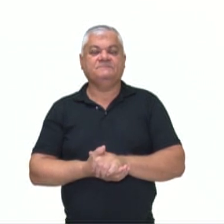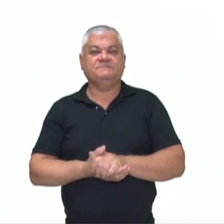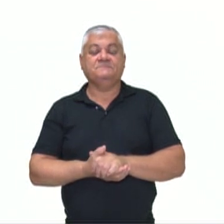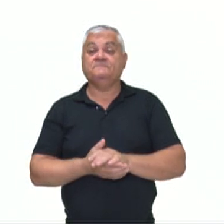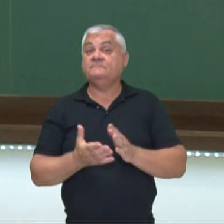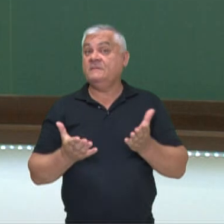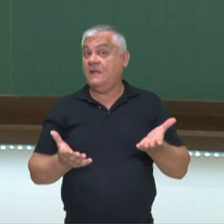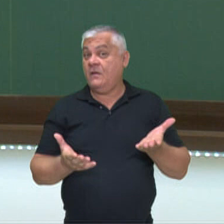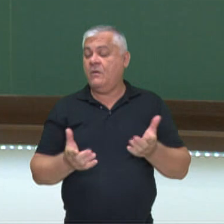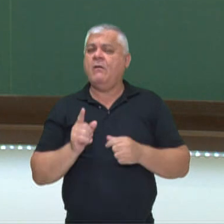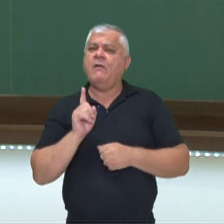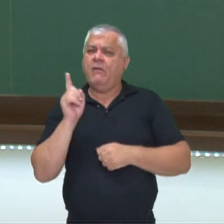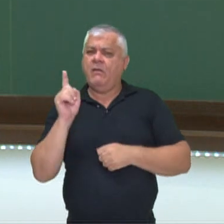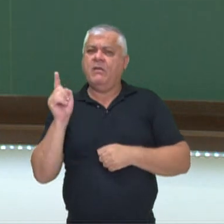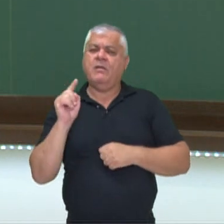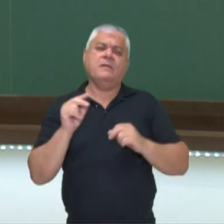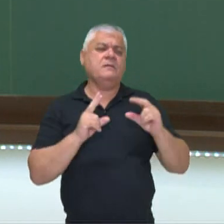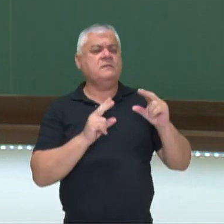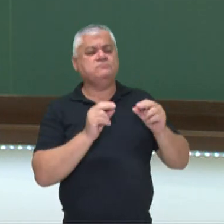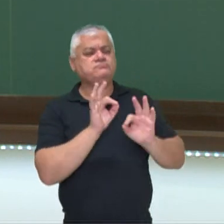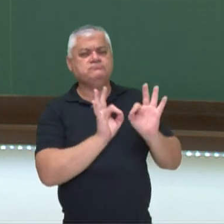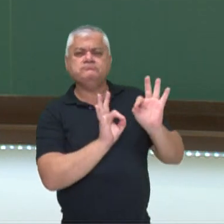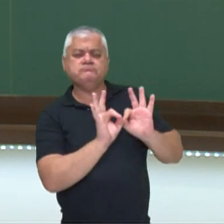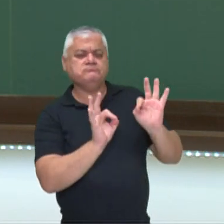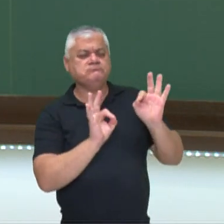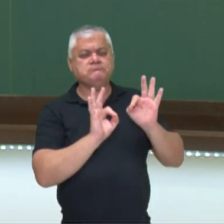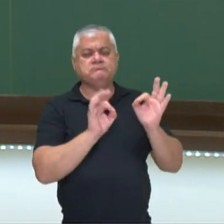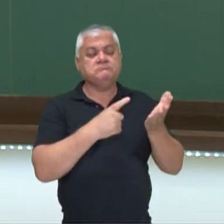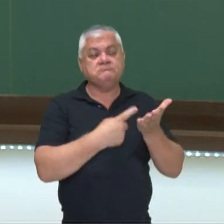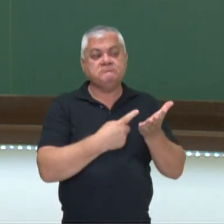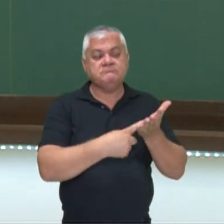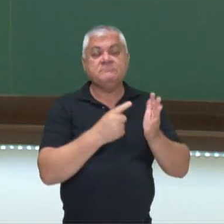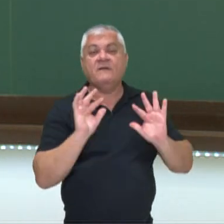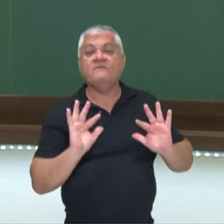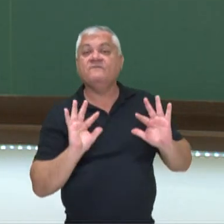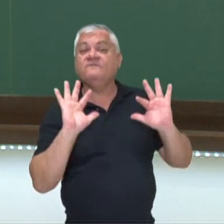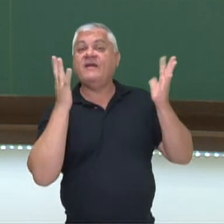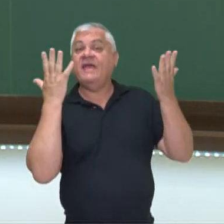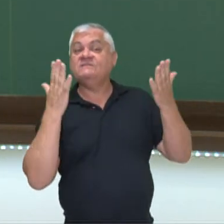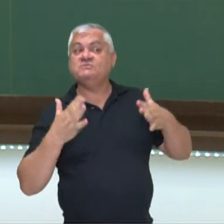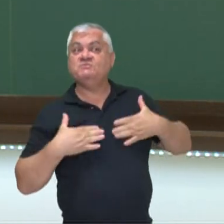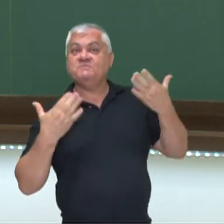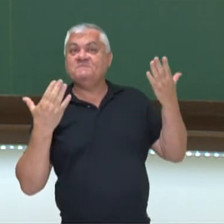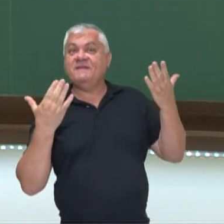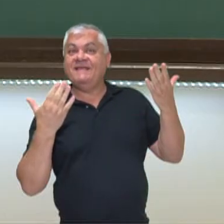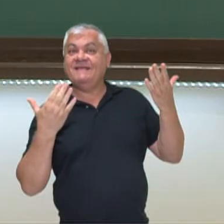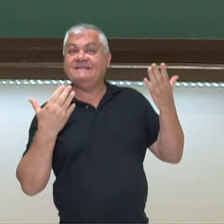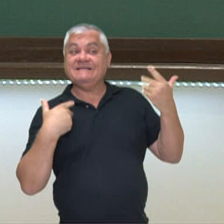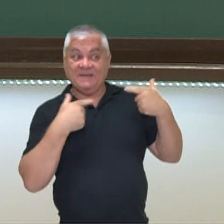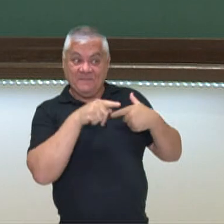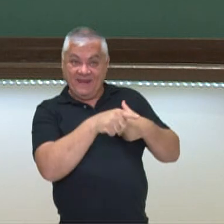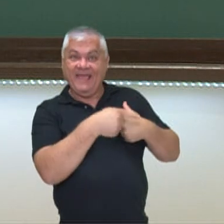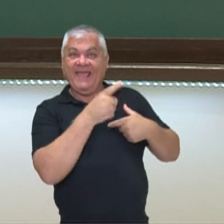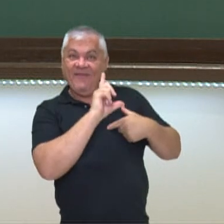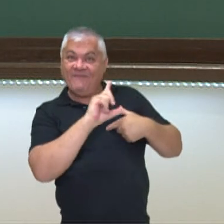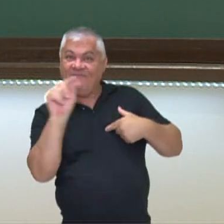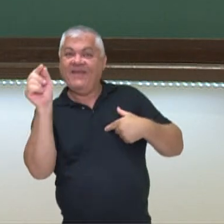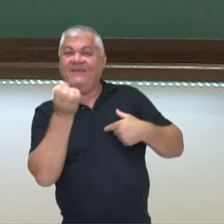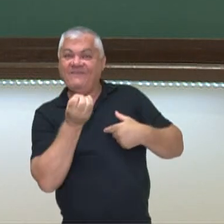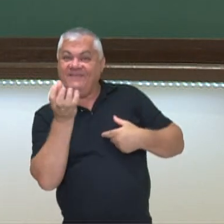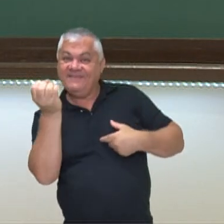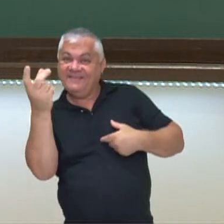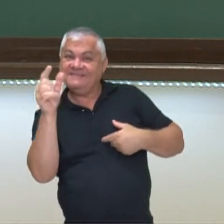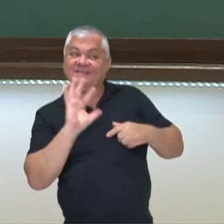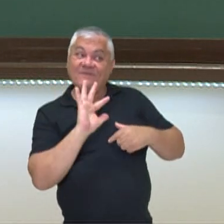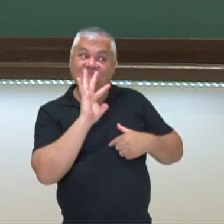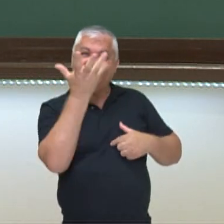Estupendo. Então, ali elas estão planejando fazer uma festa surpresa de despedida para Juanita. Porque